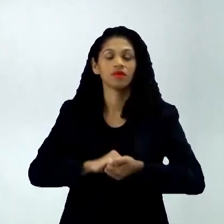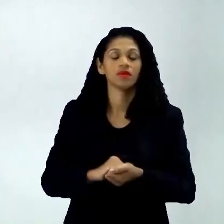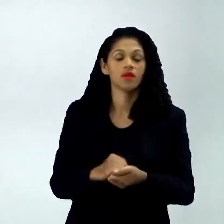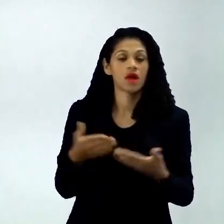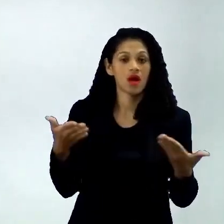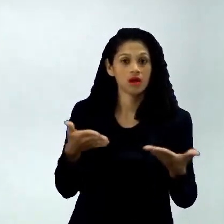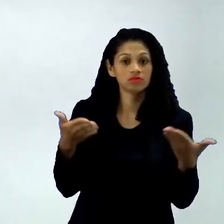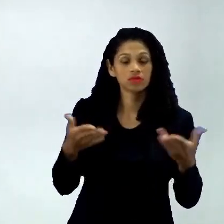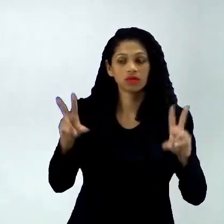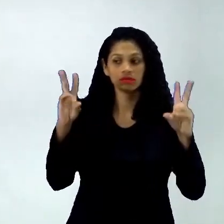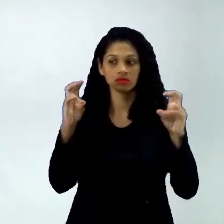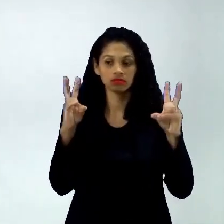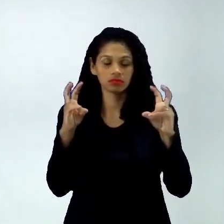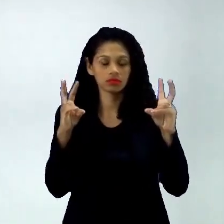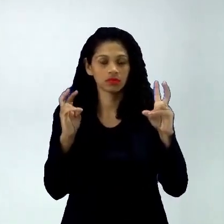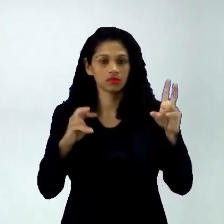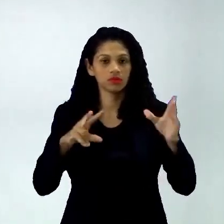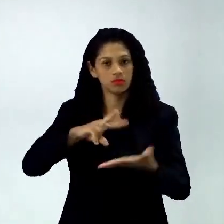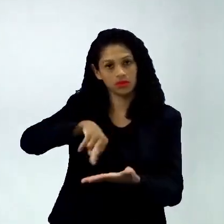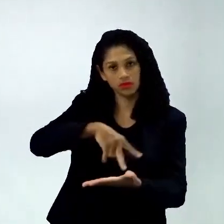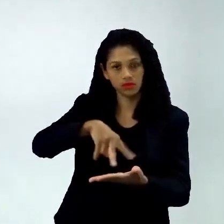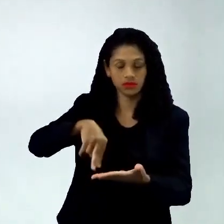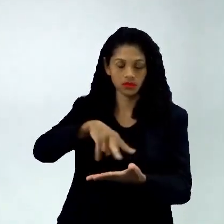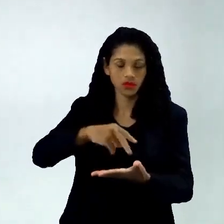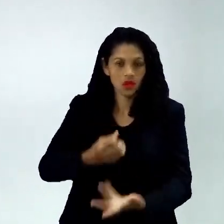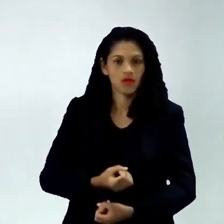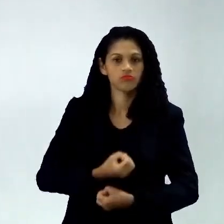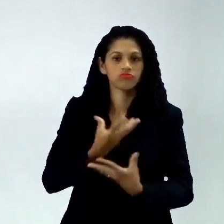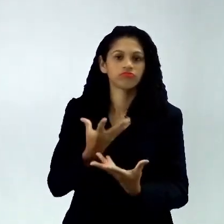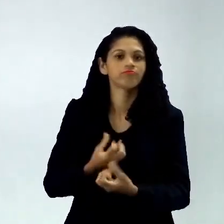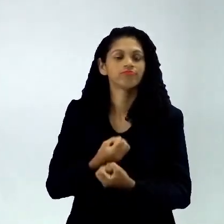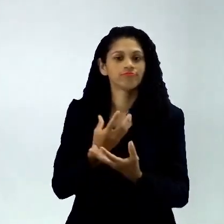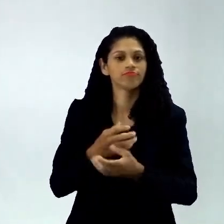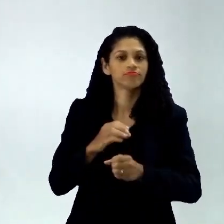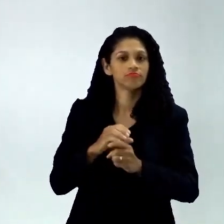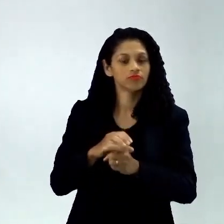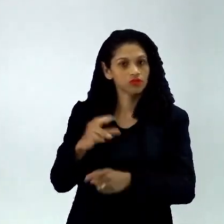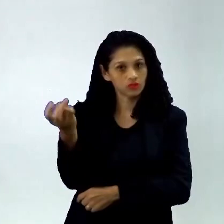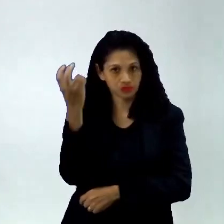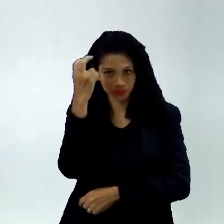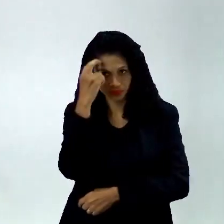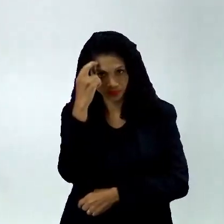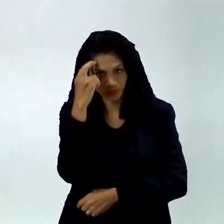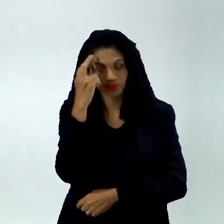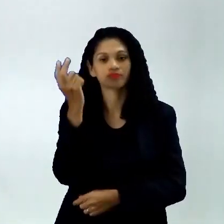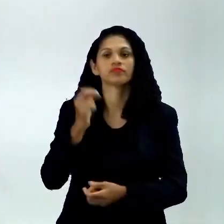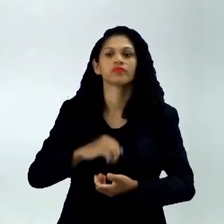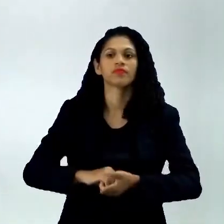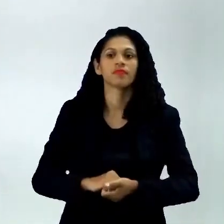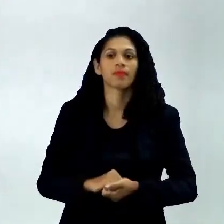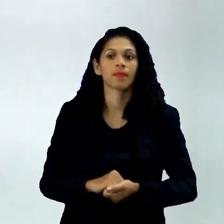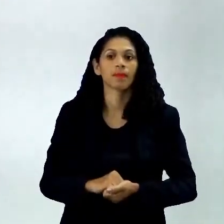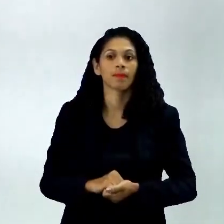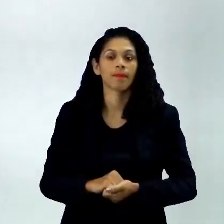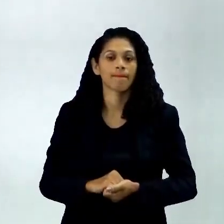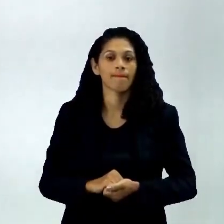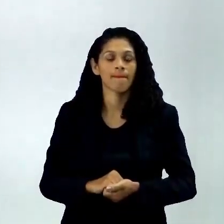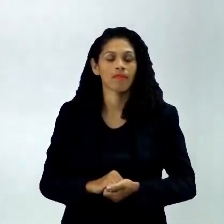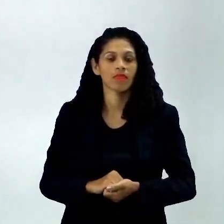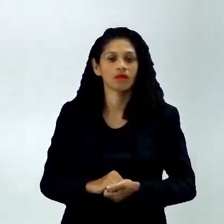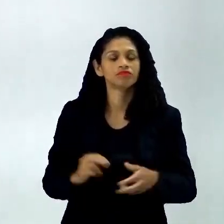das manifestações culturais. Então, a gente vai fazer essa correlação para entender como é que a dança, por meio da dança, a gente